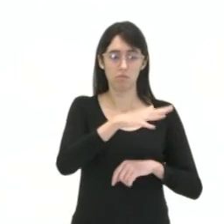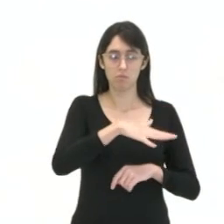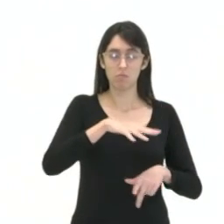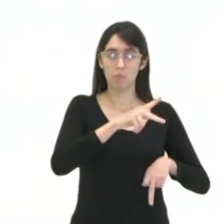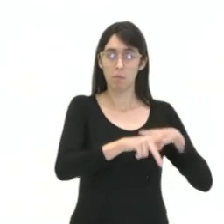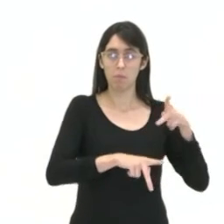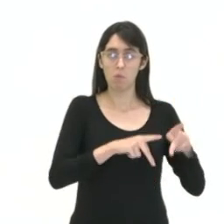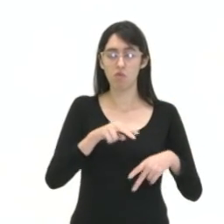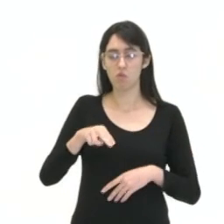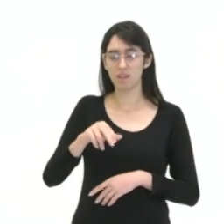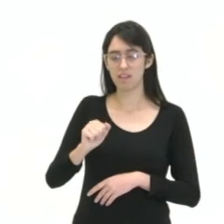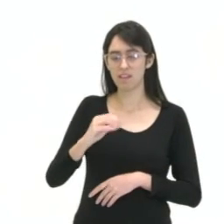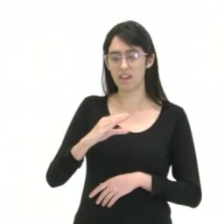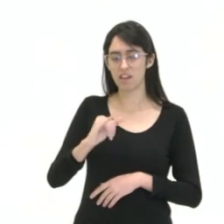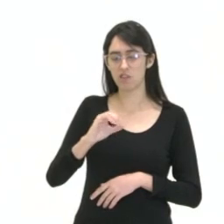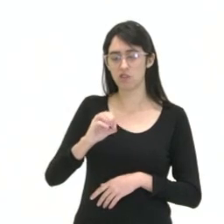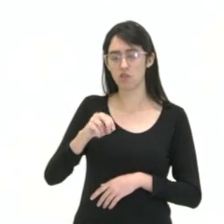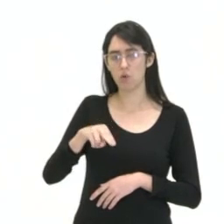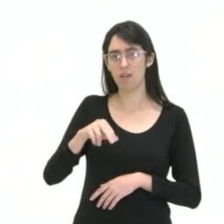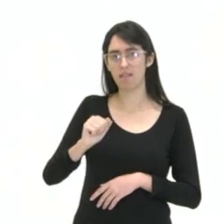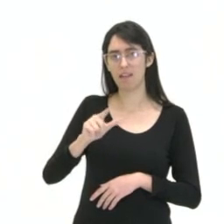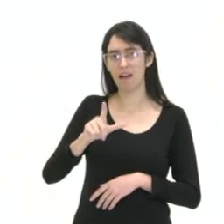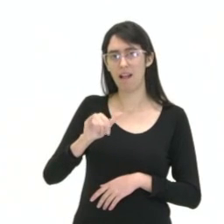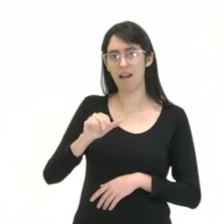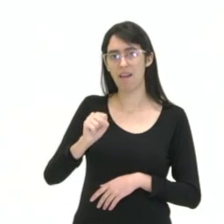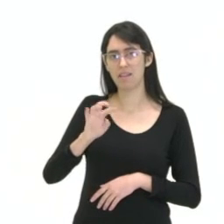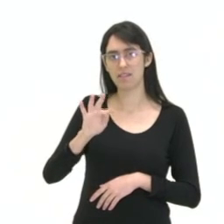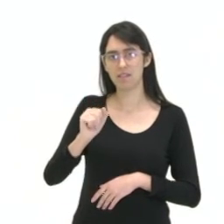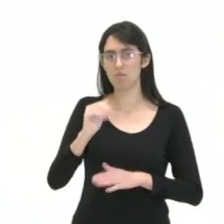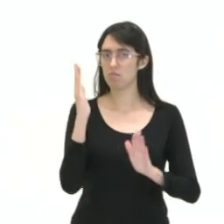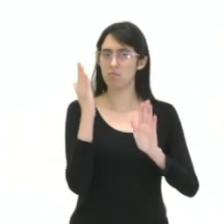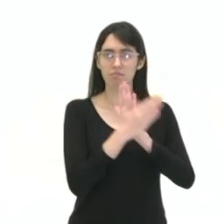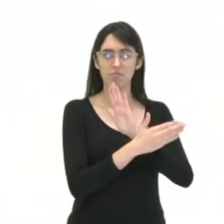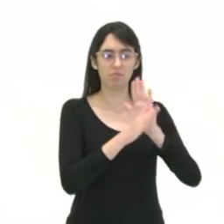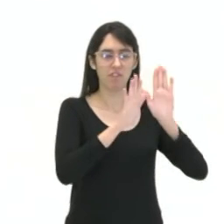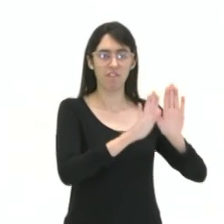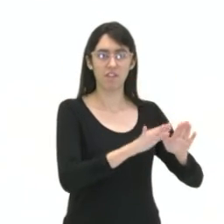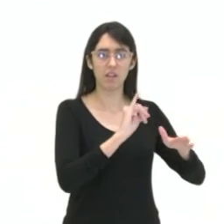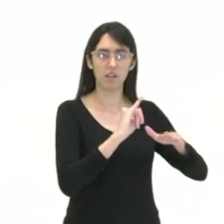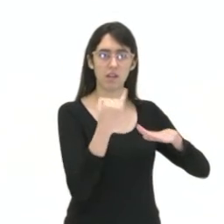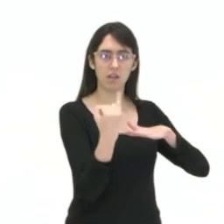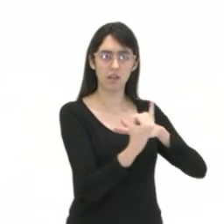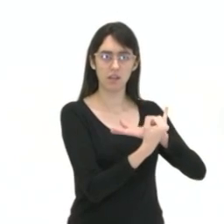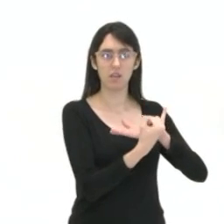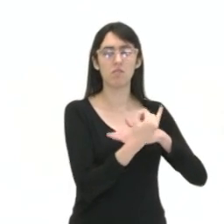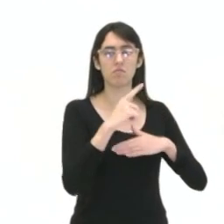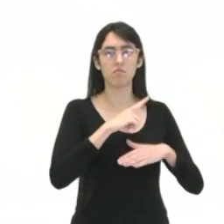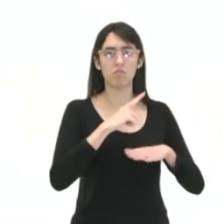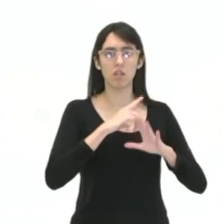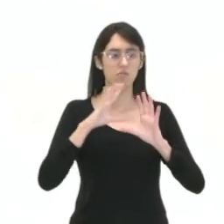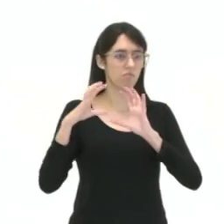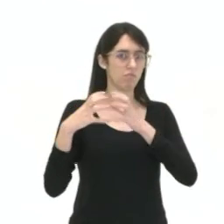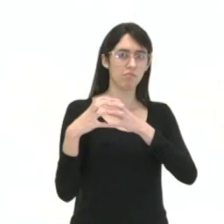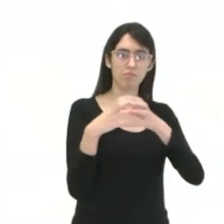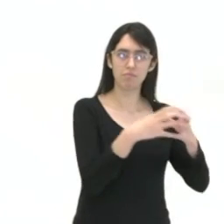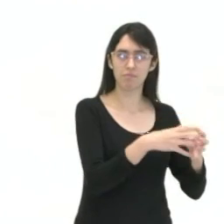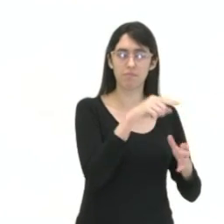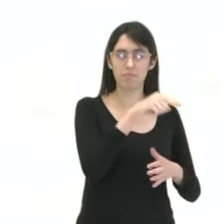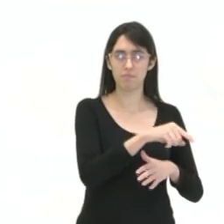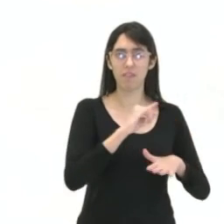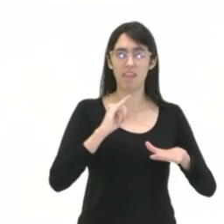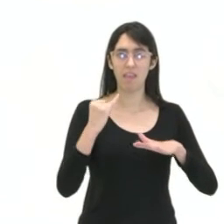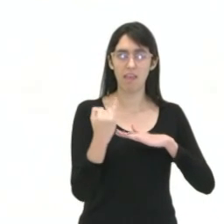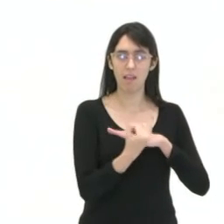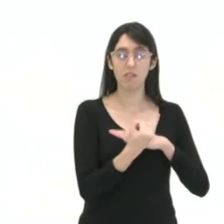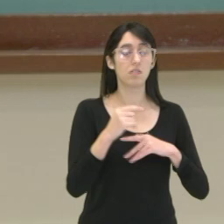do Kuomintang se refugiaram, mandaram todos os seus comandos para essa ilha, né, para a Ilha Formosa, e